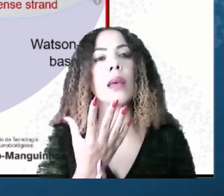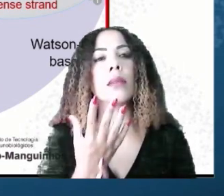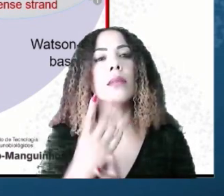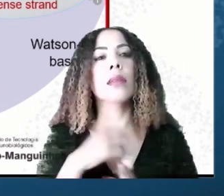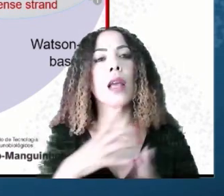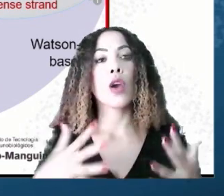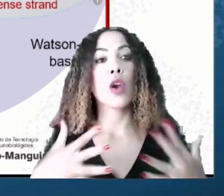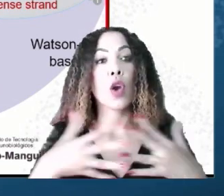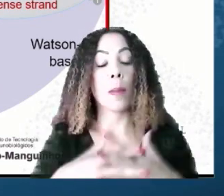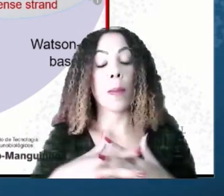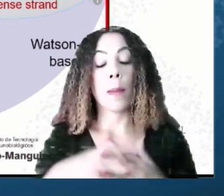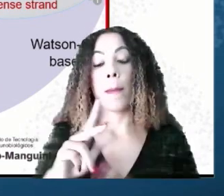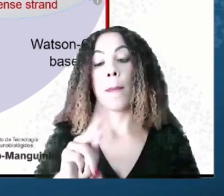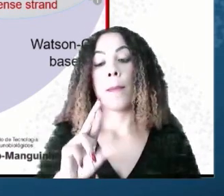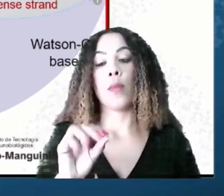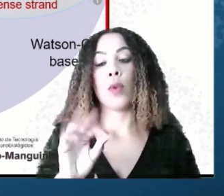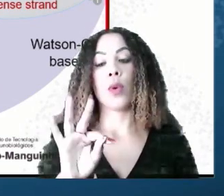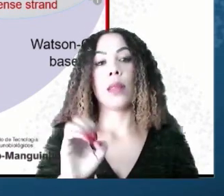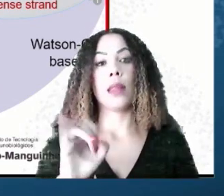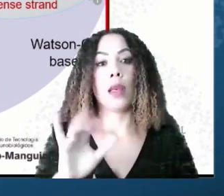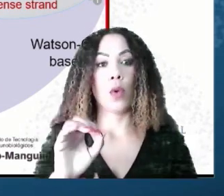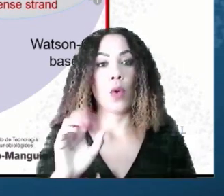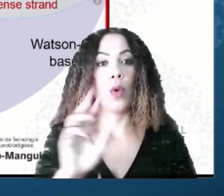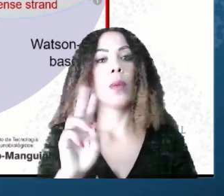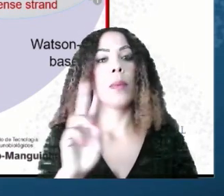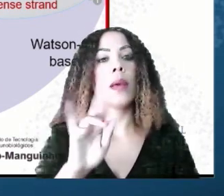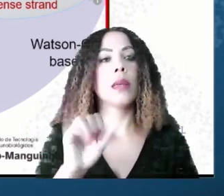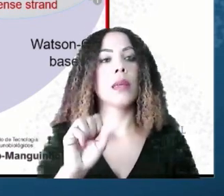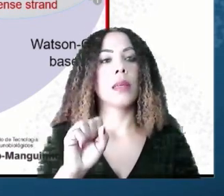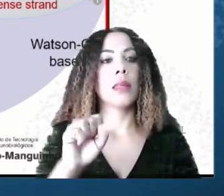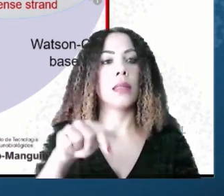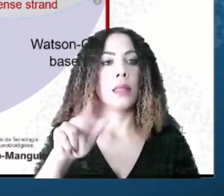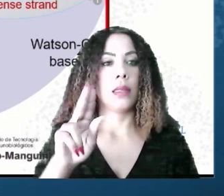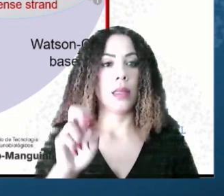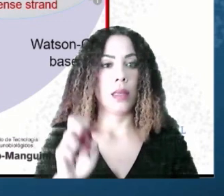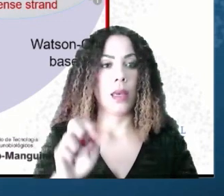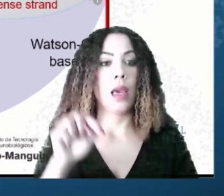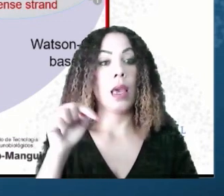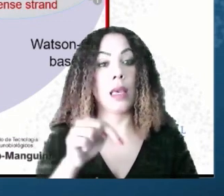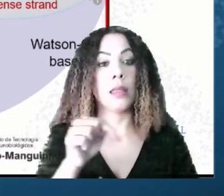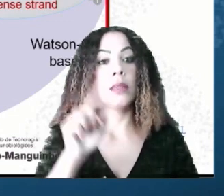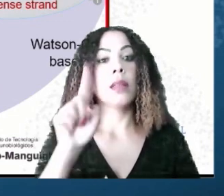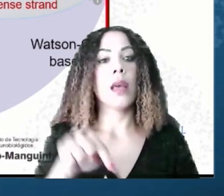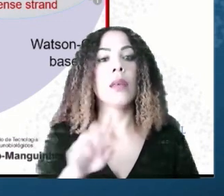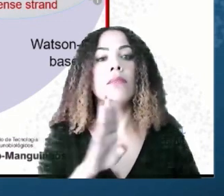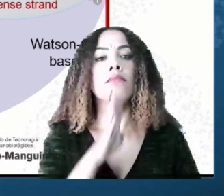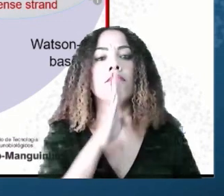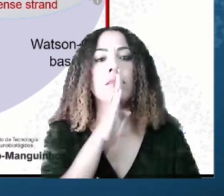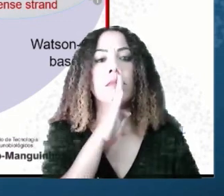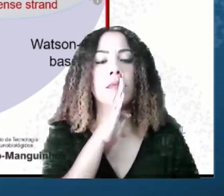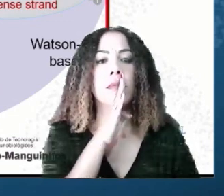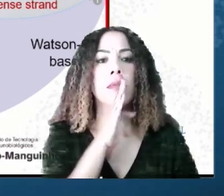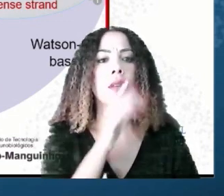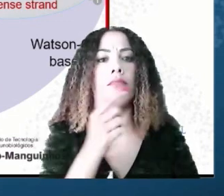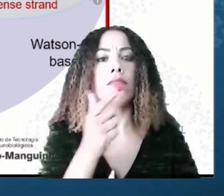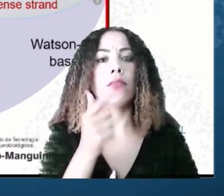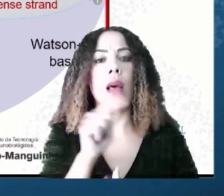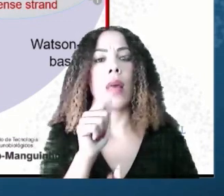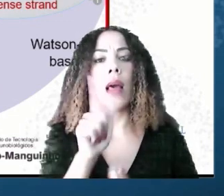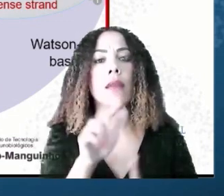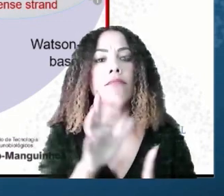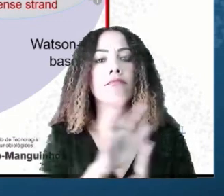complexo proteico chamado RISC, e é um complexo silencioso e